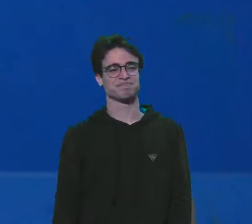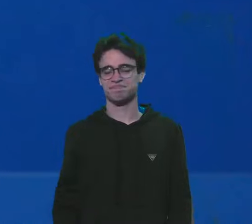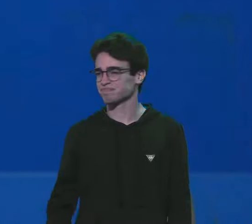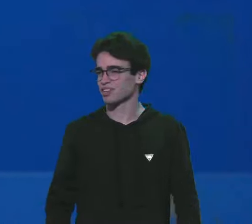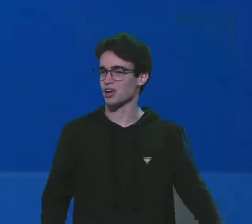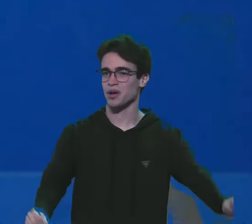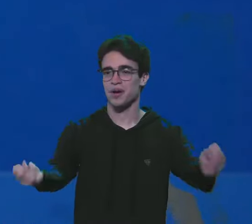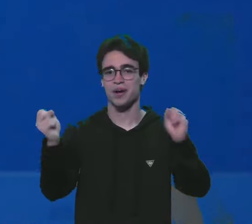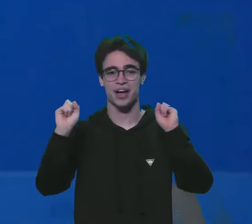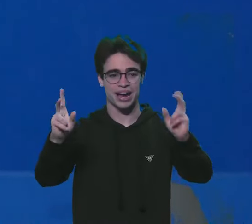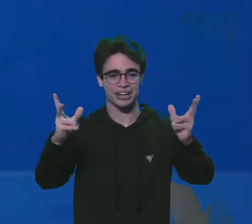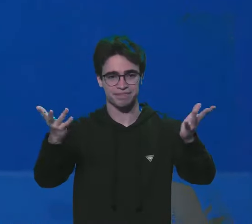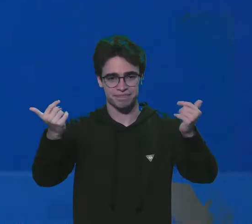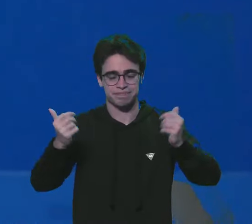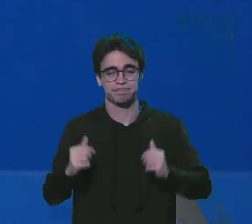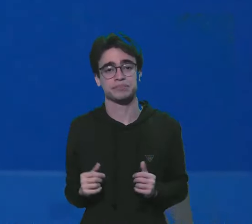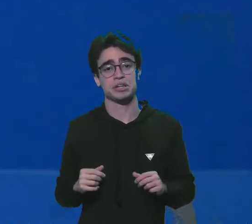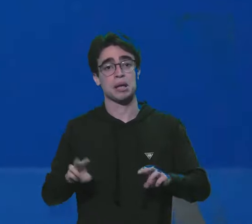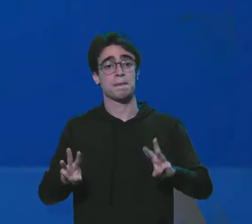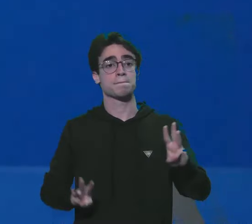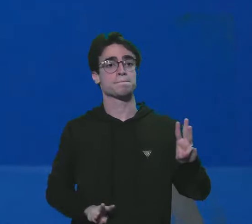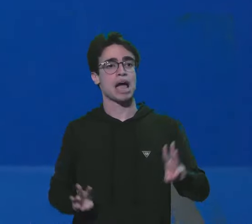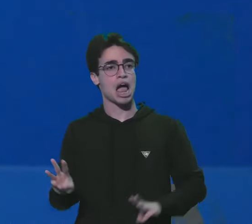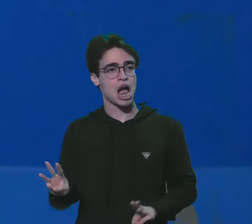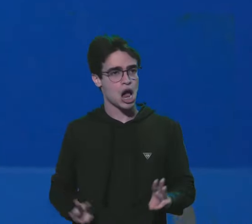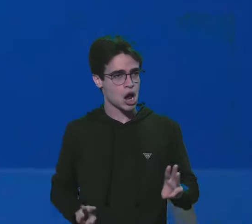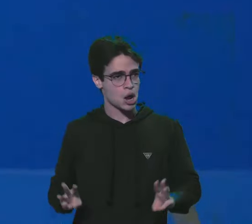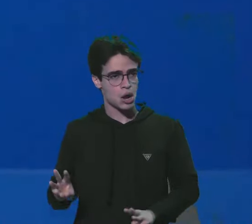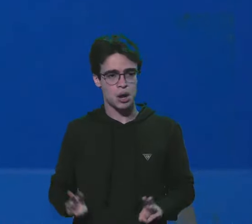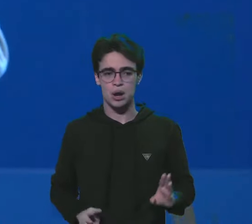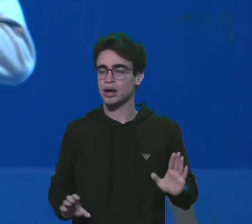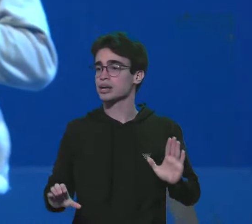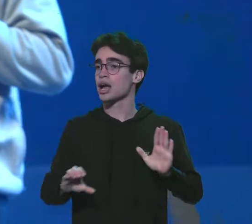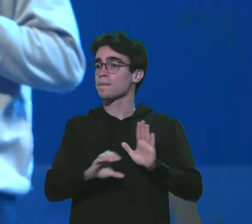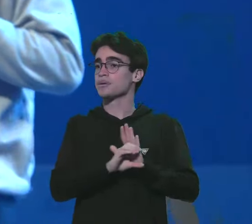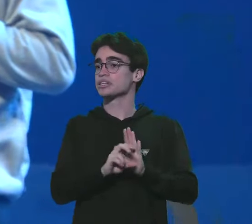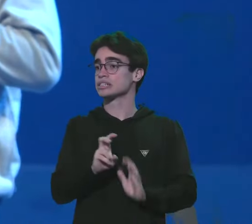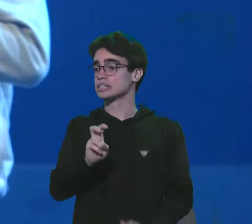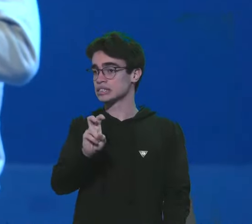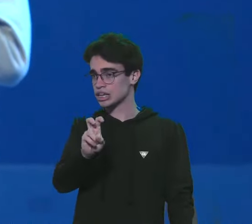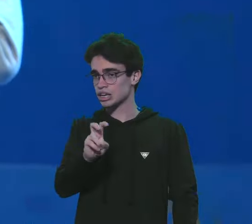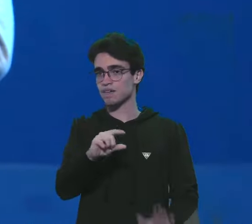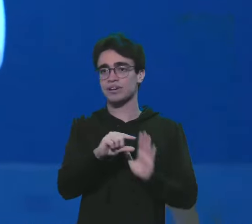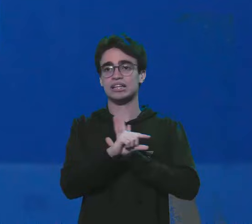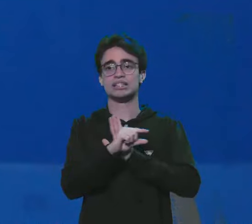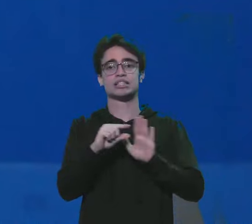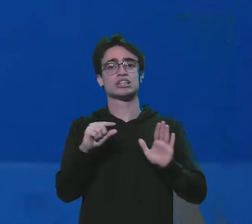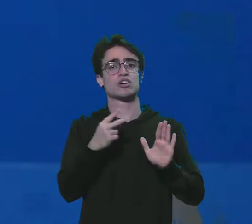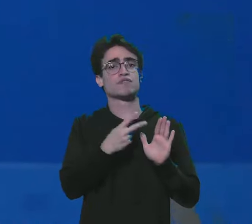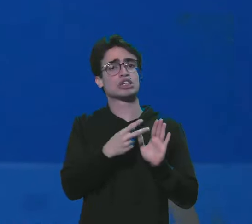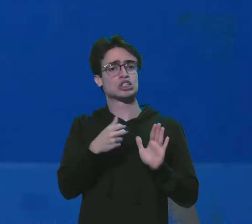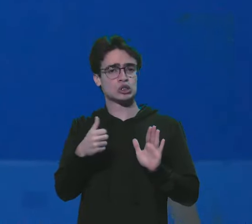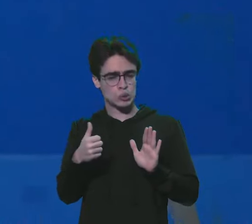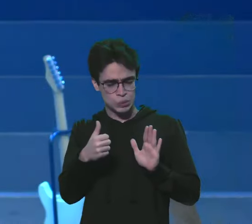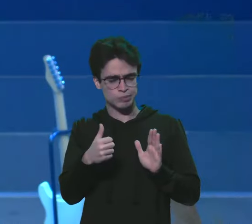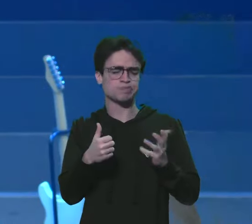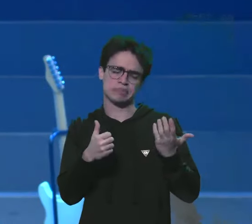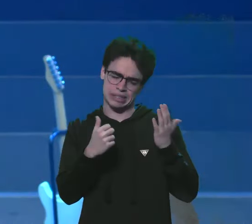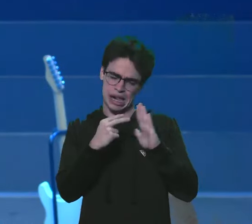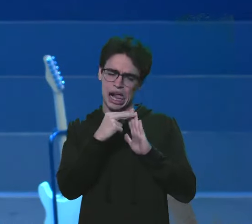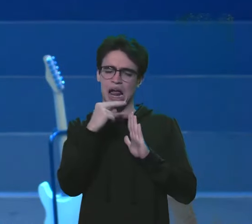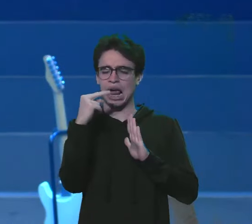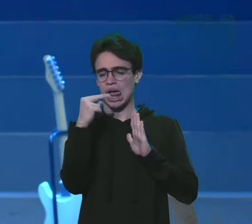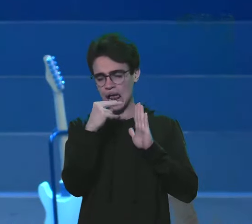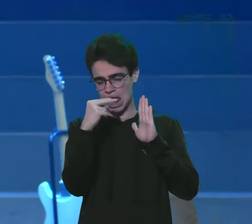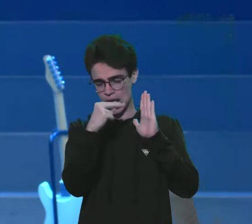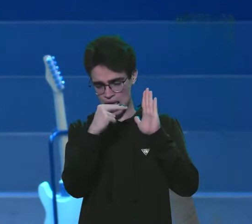Vamos lá. Marcos, capítulo 5, versículo 21. a gente vai lendo o texto e a